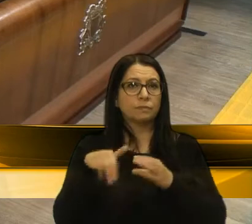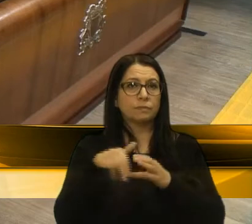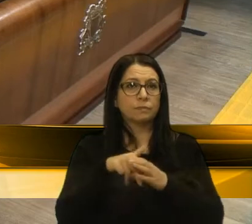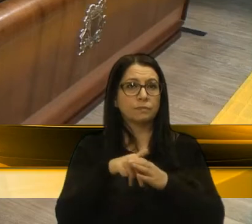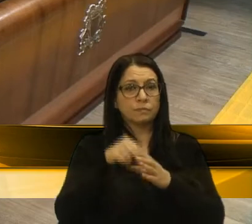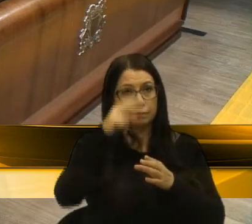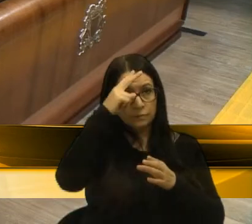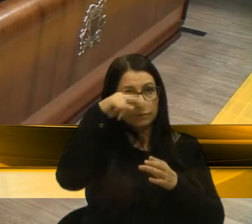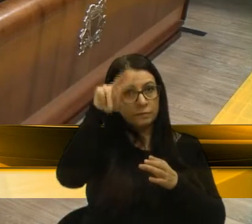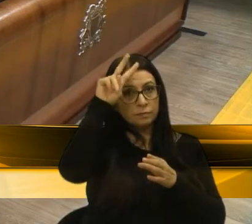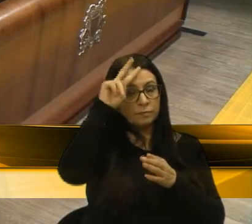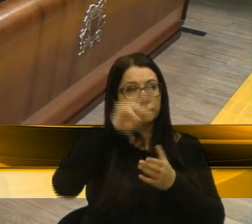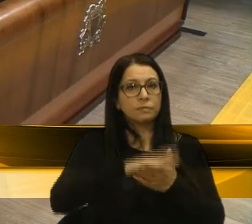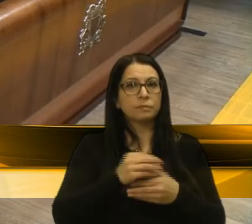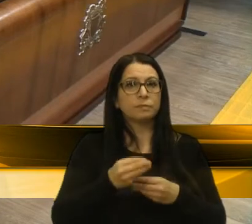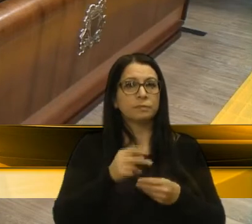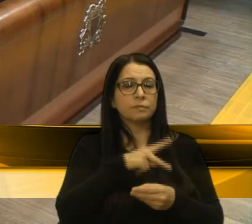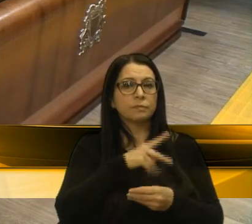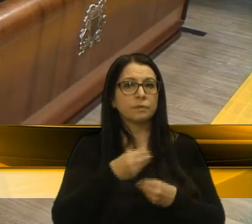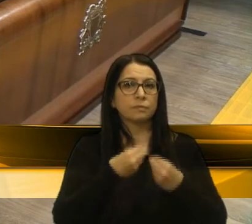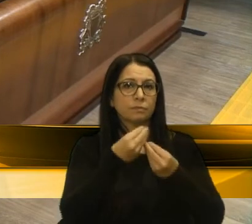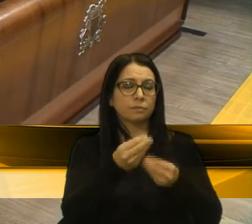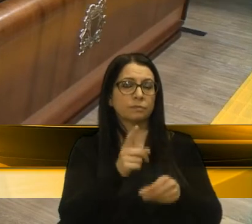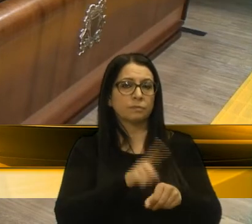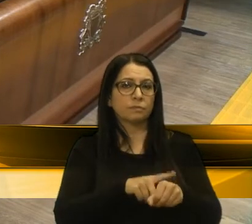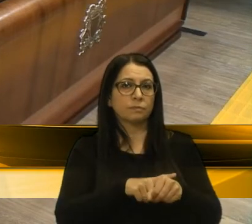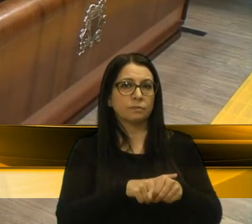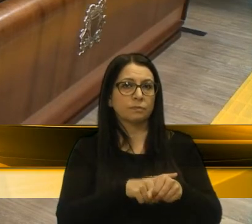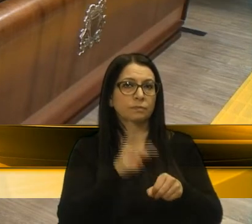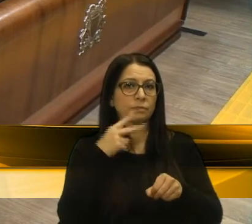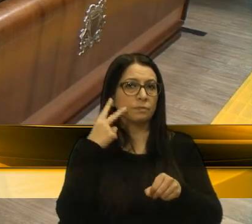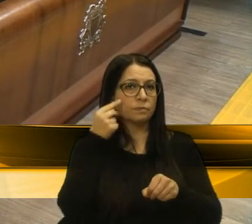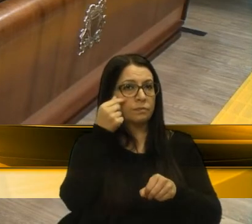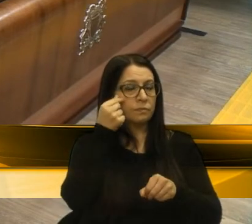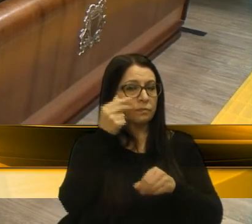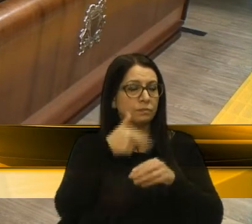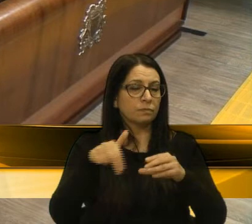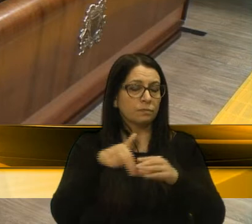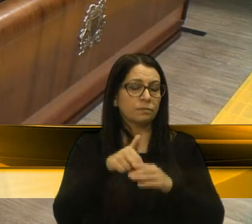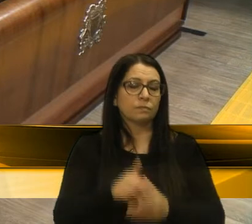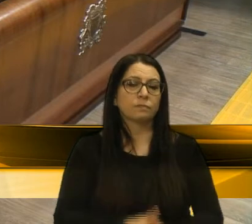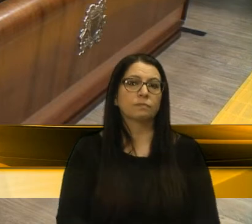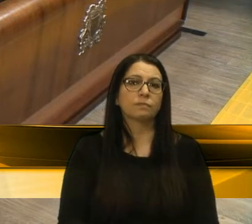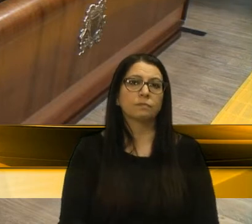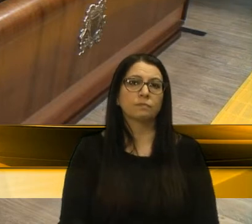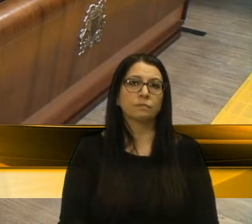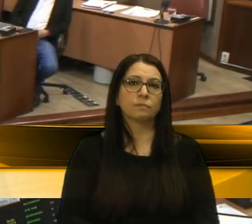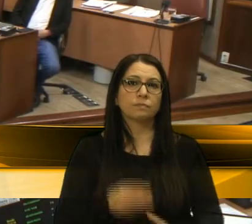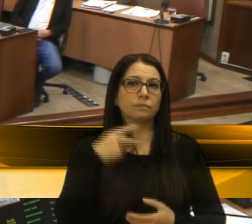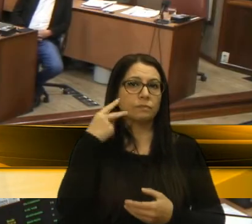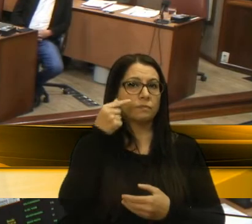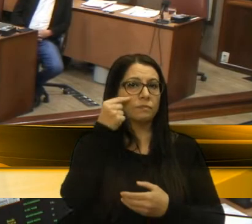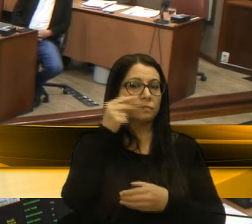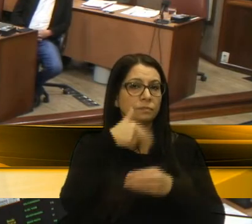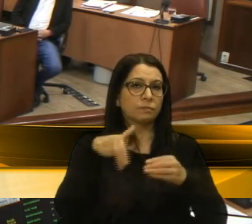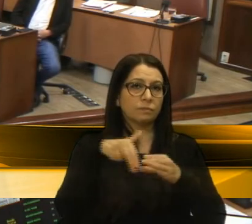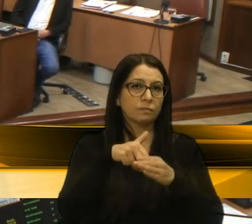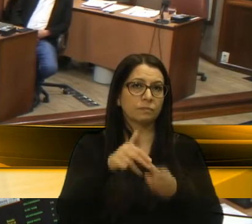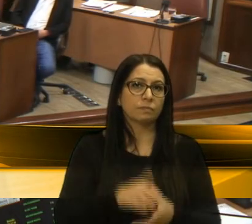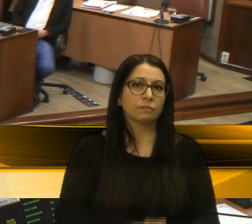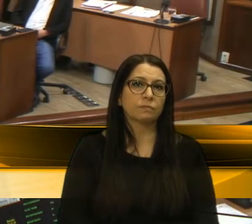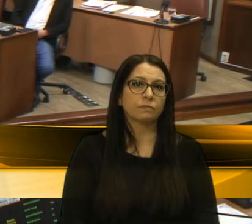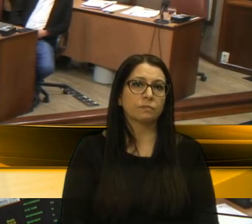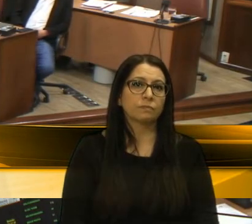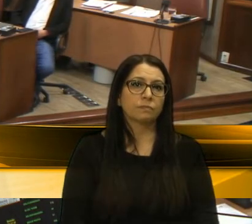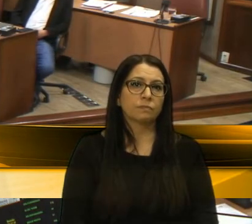Edson da Rosa. Senhor presidente, eu cedo meu espaço ao vereador Eloy Frisso. Por cedência, o vereador Eloy Frisso vai ocupar a